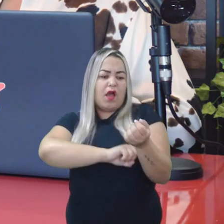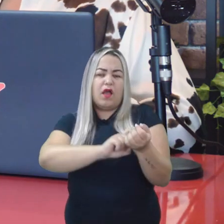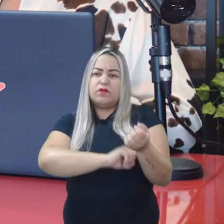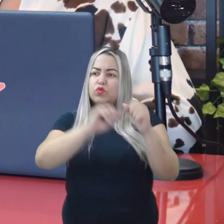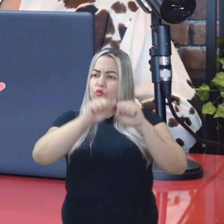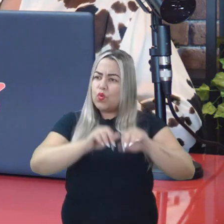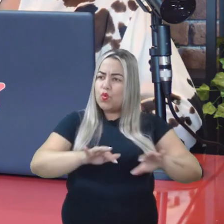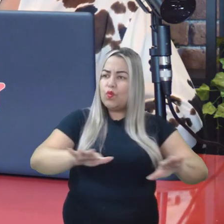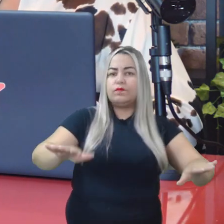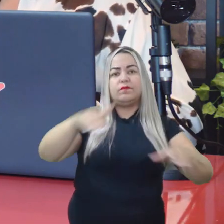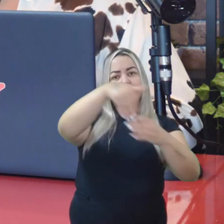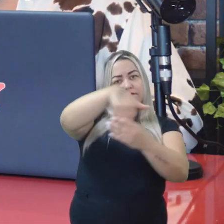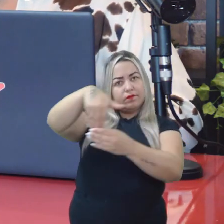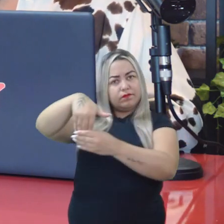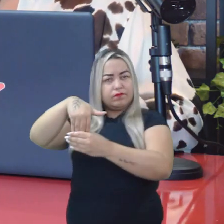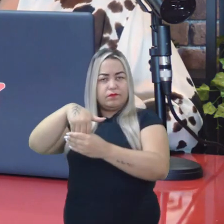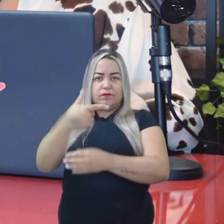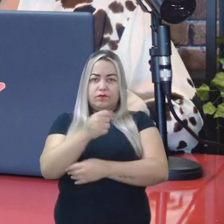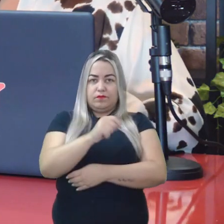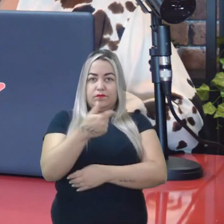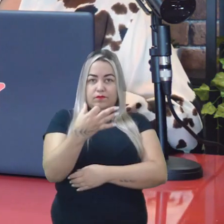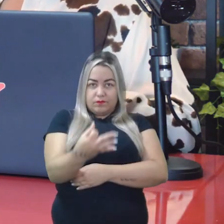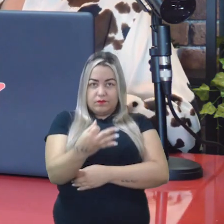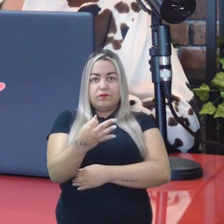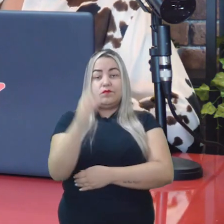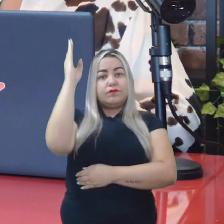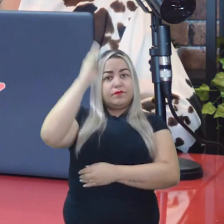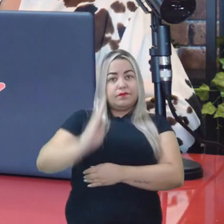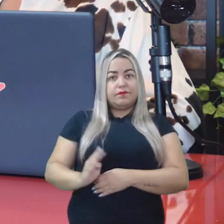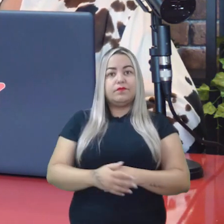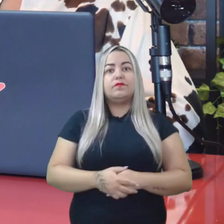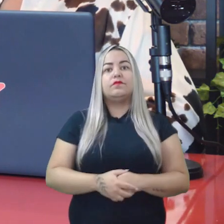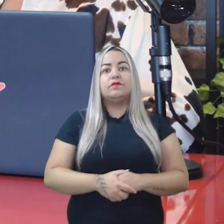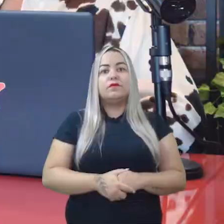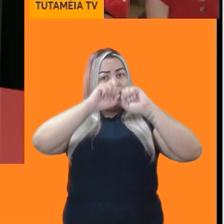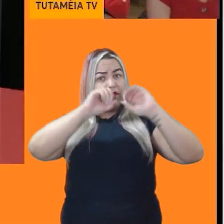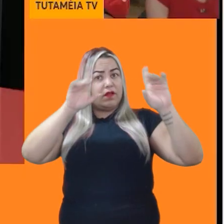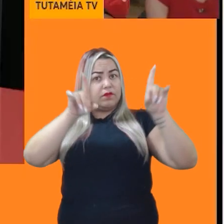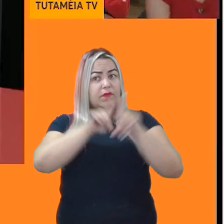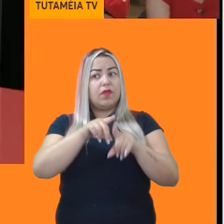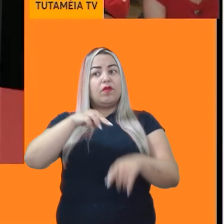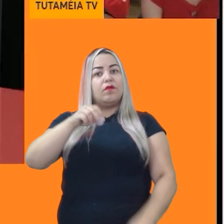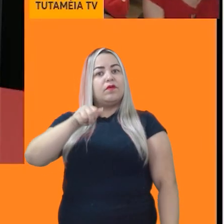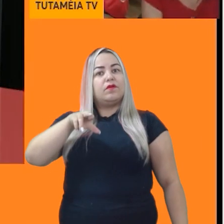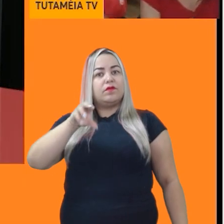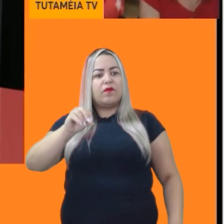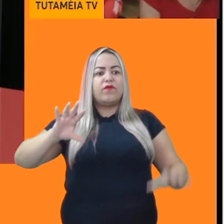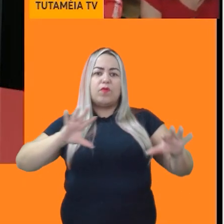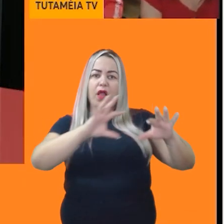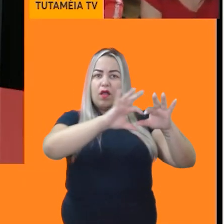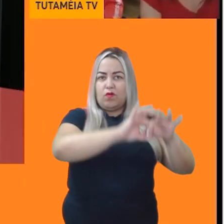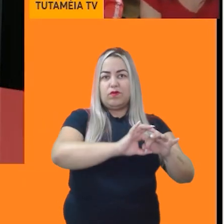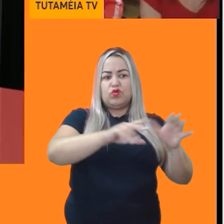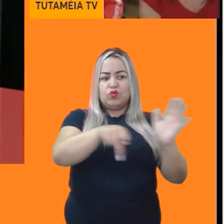do discurso de ódio e influenciar a campanha eleitoral de 2026 no Brasil. Quer dizer, o que fica claro é que Zuckerberg